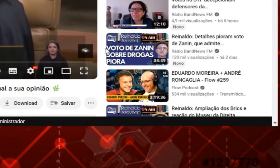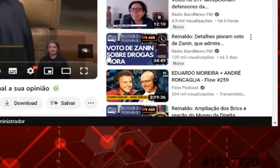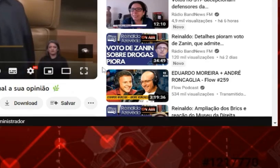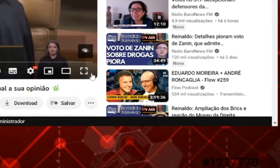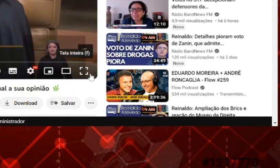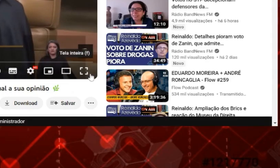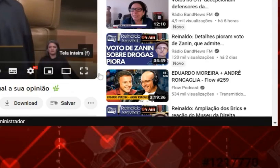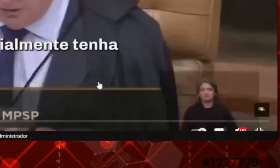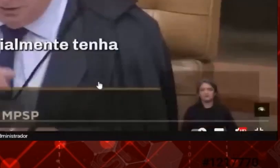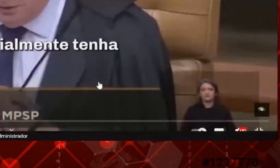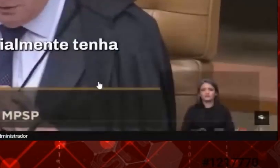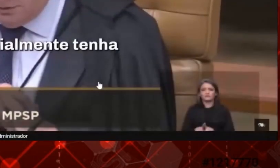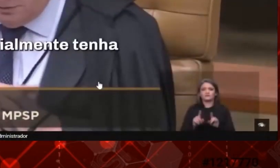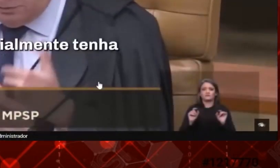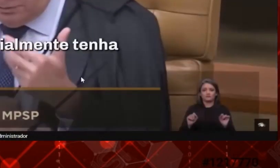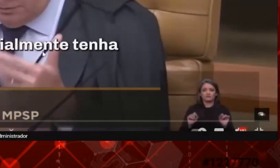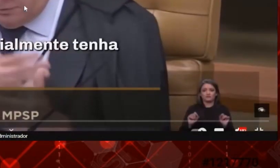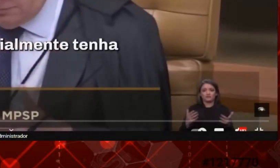tenha